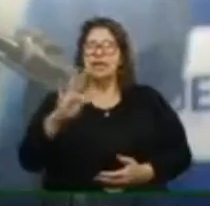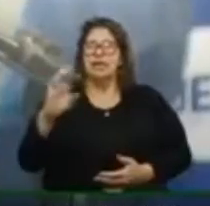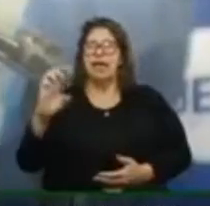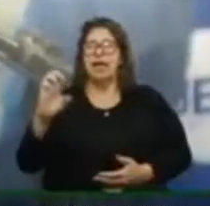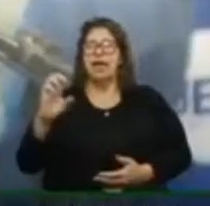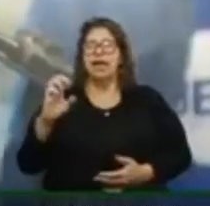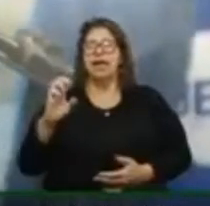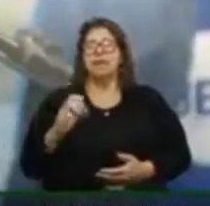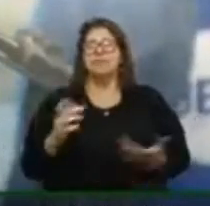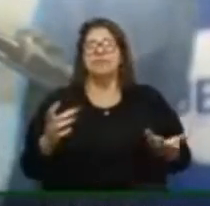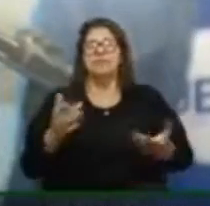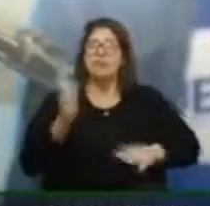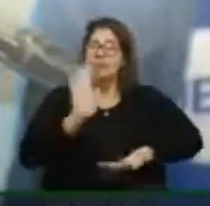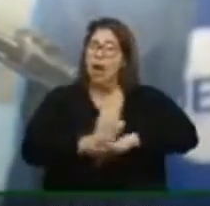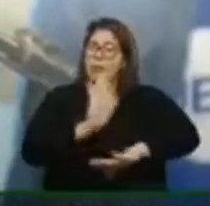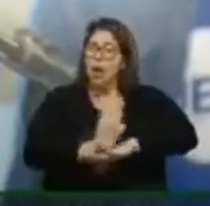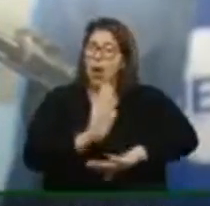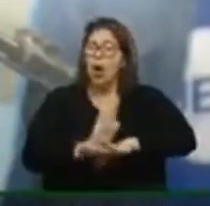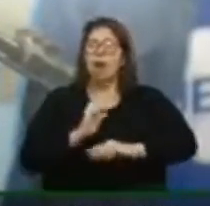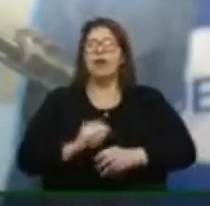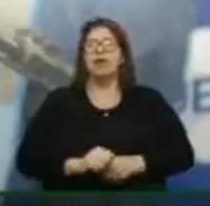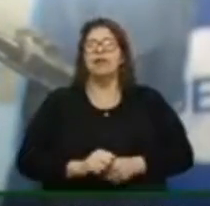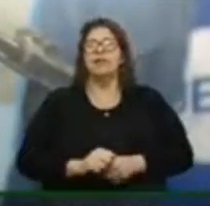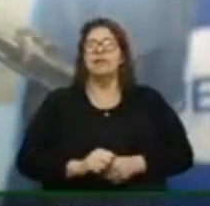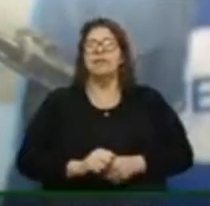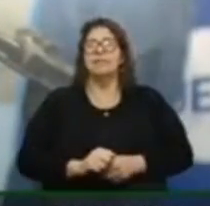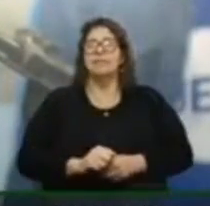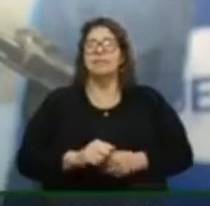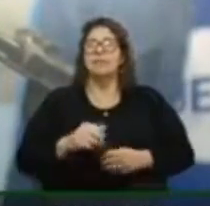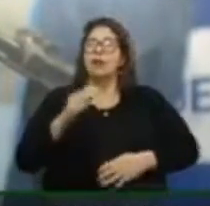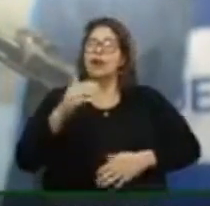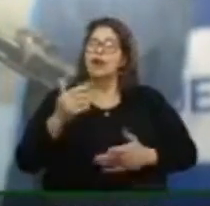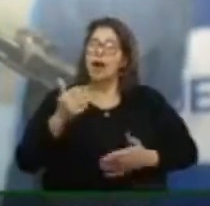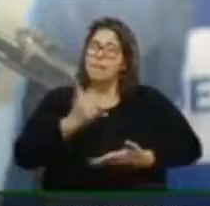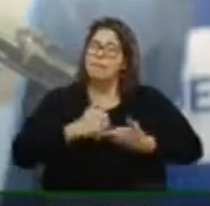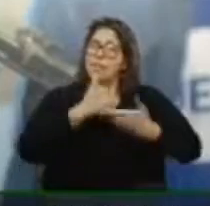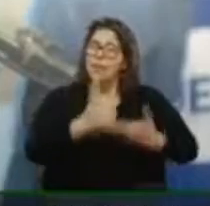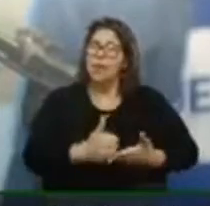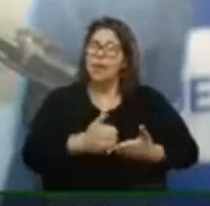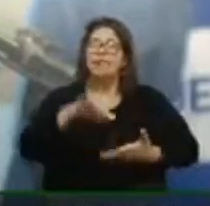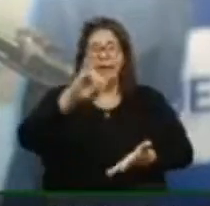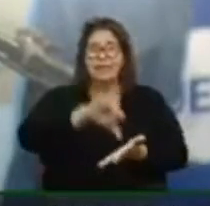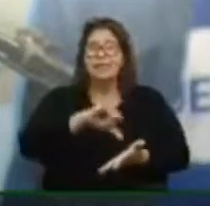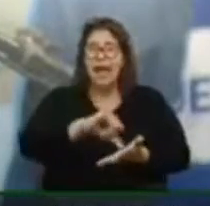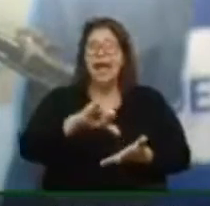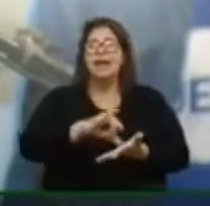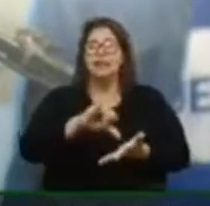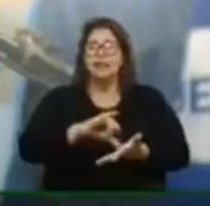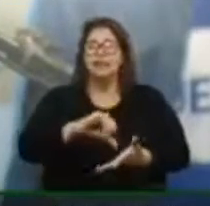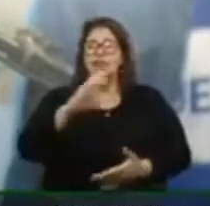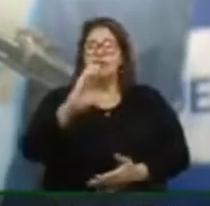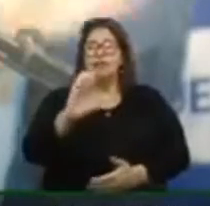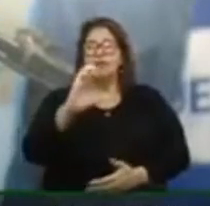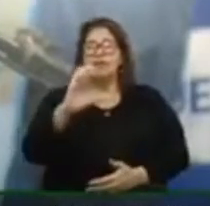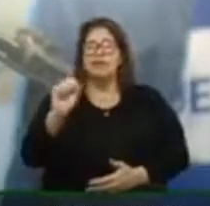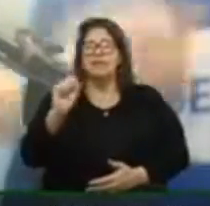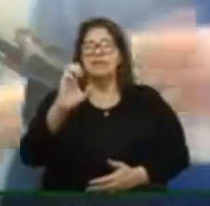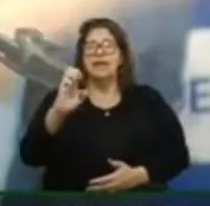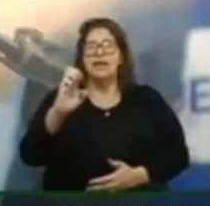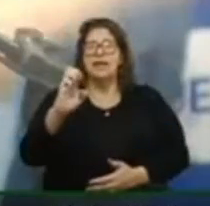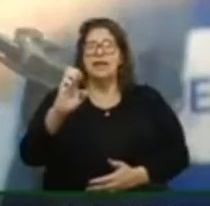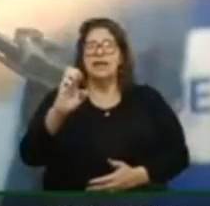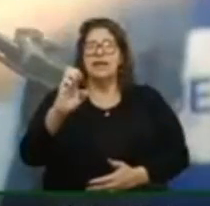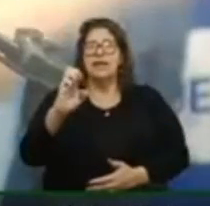custa um centavo a mais para o governo do estado gancho assim como sedes que nós sabemos que tem espaços físicos